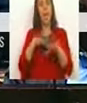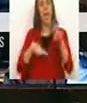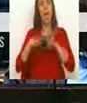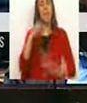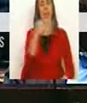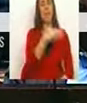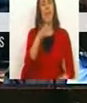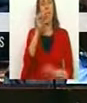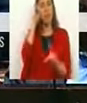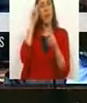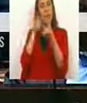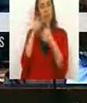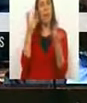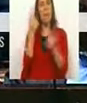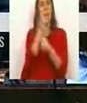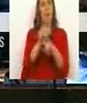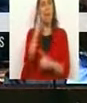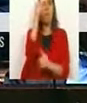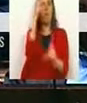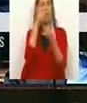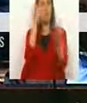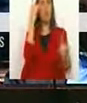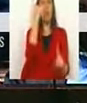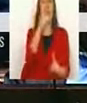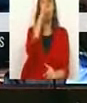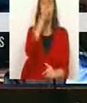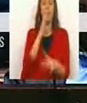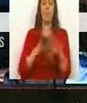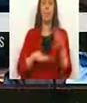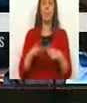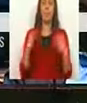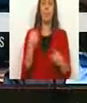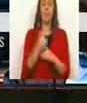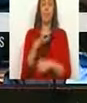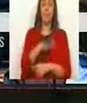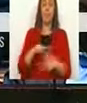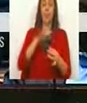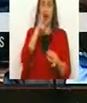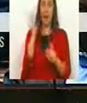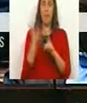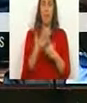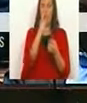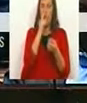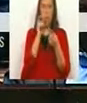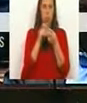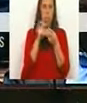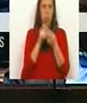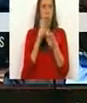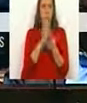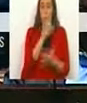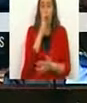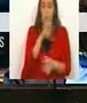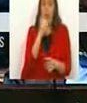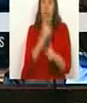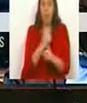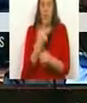com 114 metas trocado por um único vetor. O Governo está a fazer também na área do ambiente muito pouquinho, não só no ambiente, mas